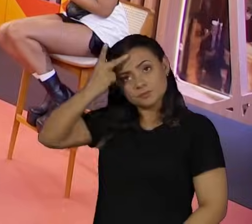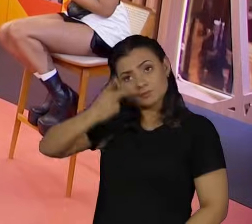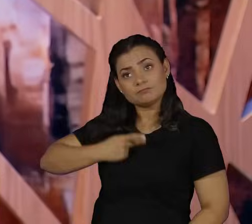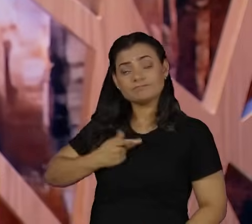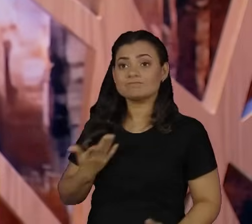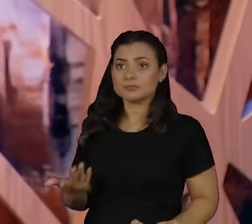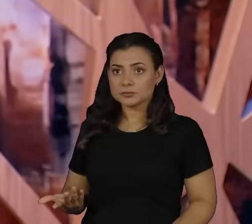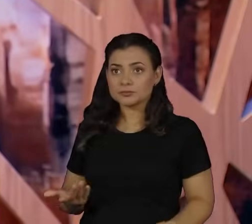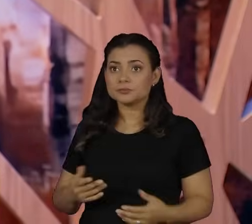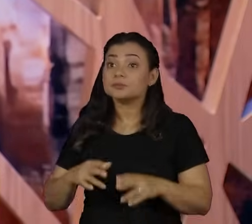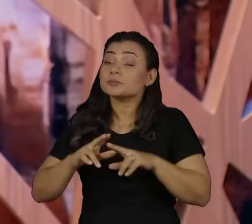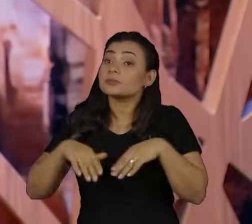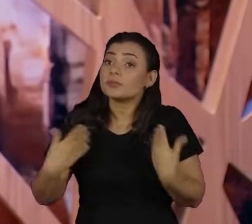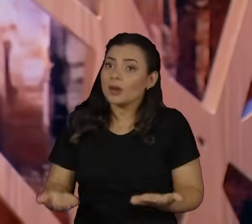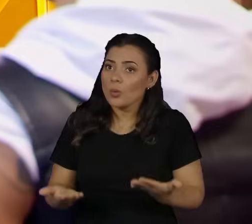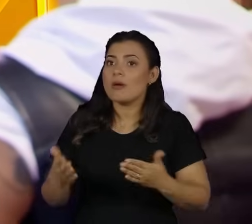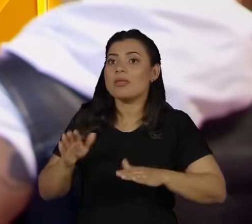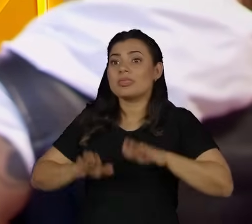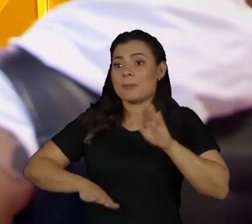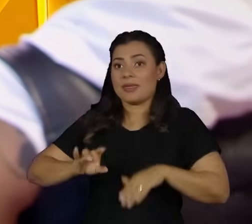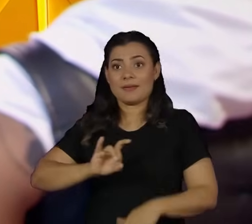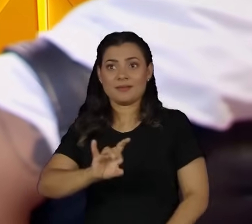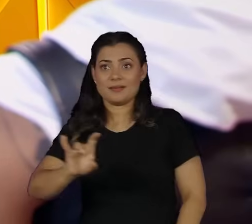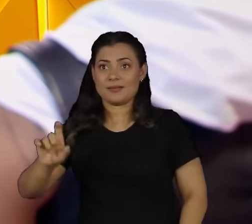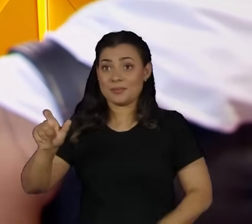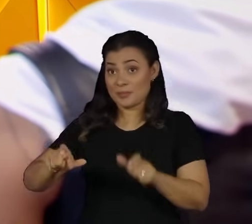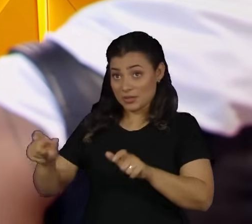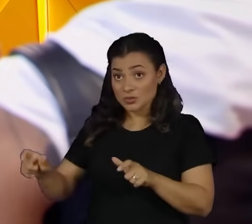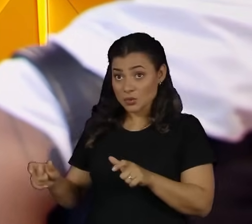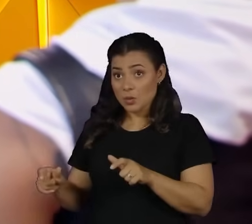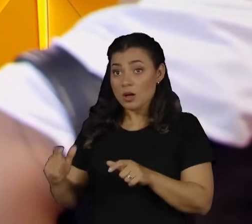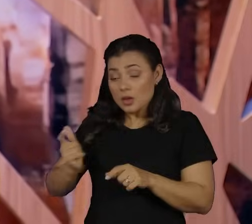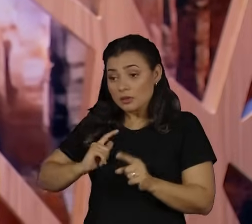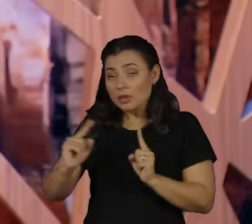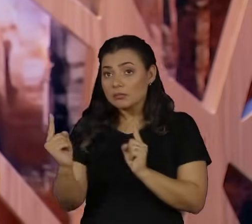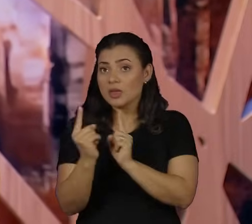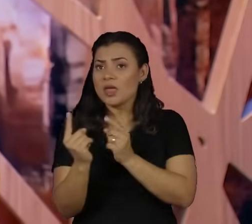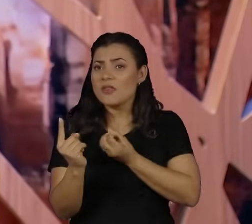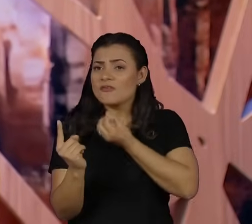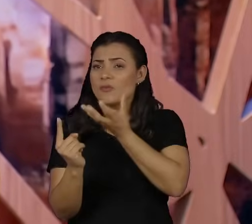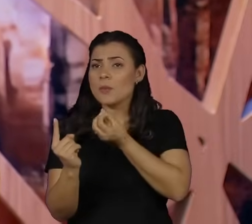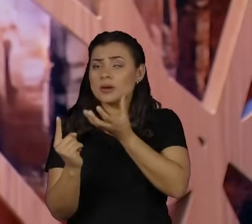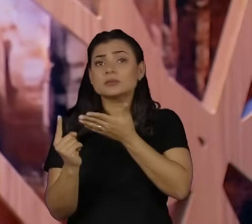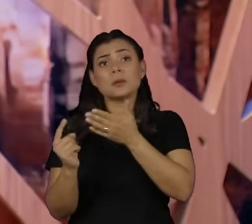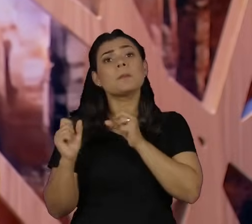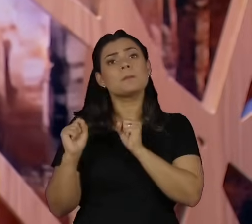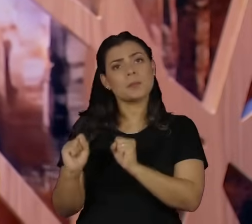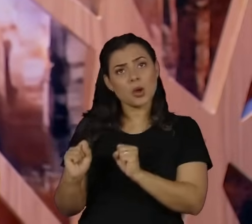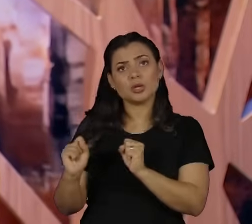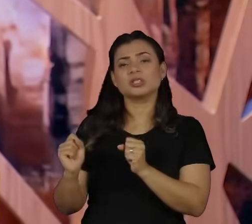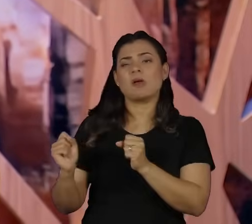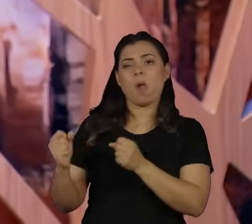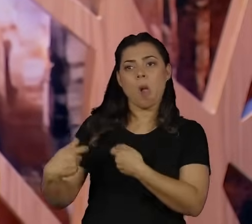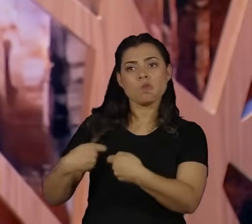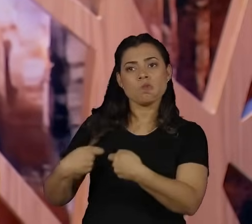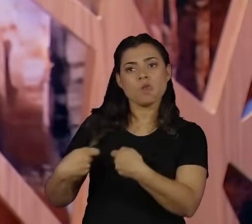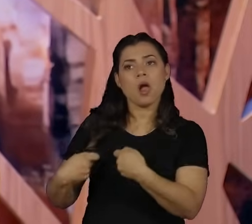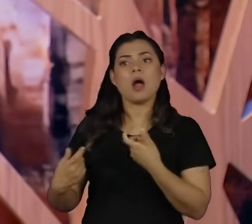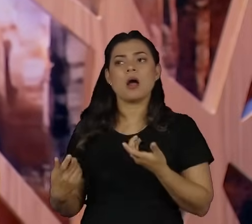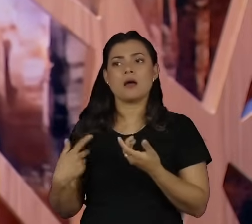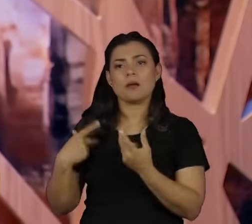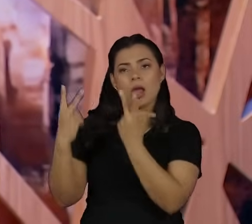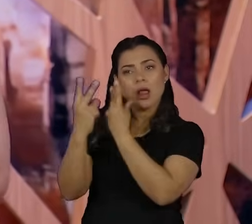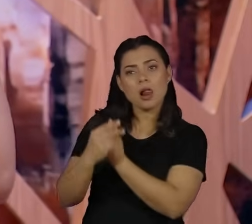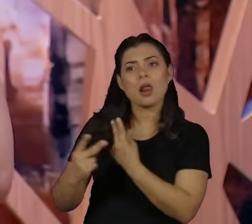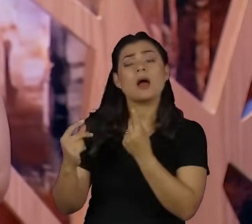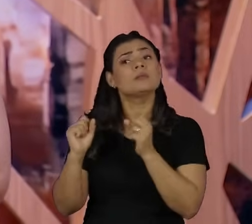Então, dependendo do caráter da pessoa que estiver ali recebendo essas informações, ela pode sim manipular,